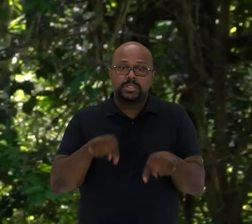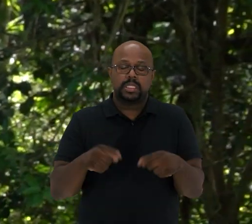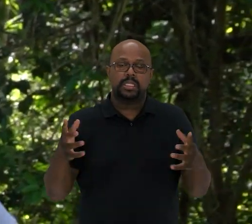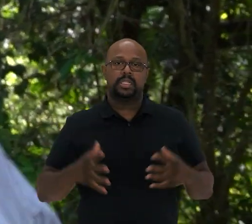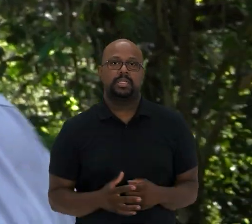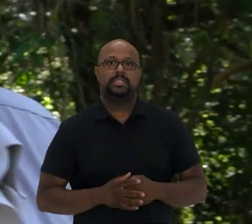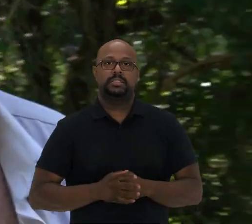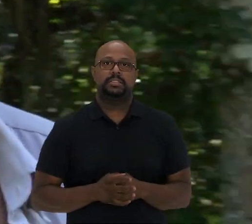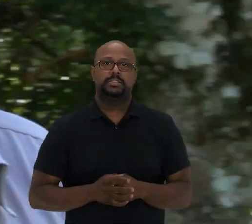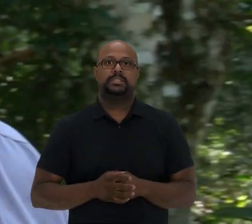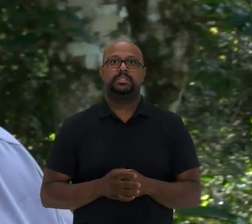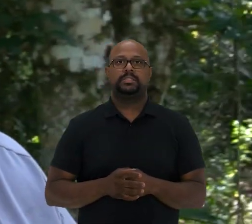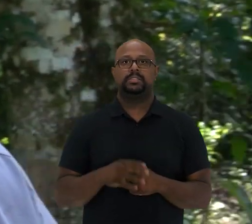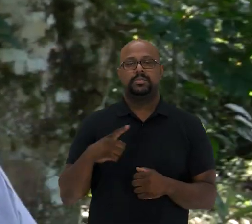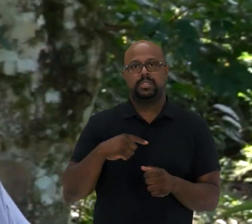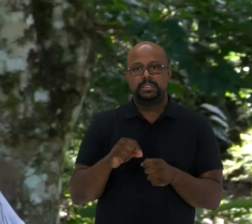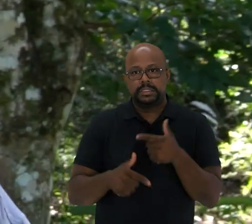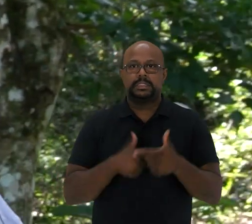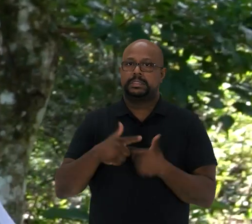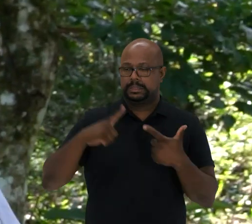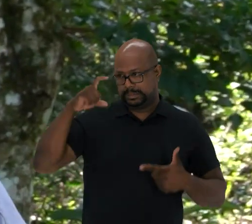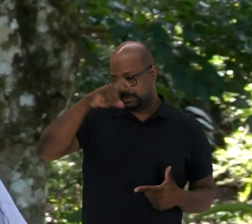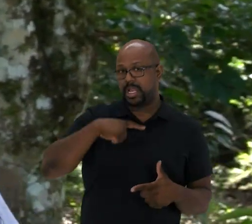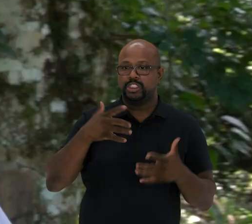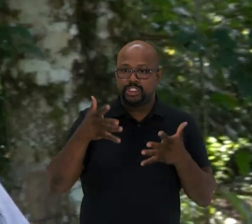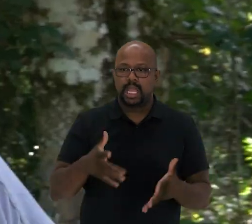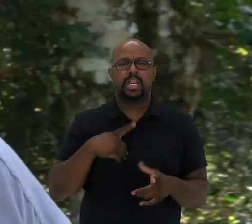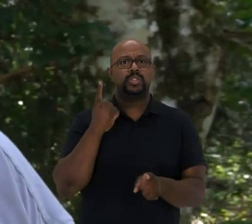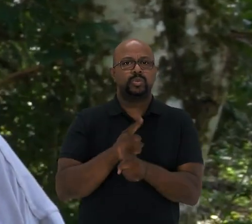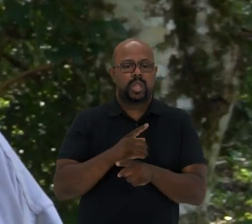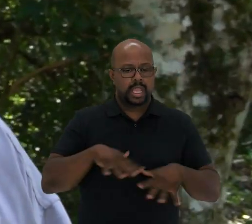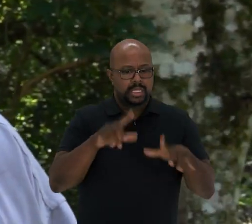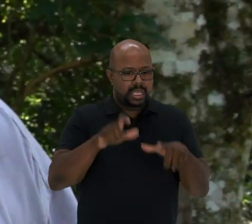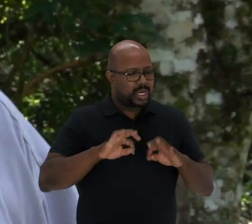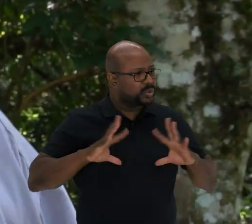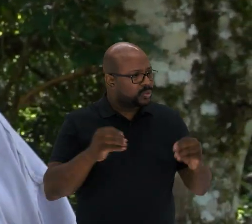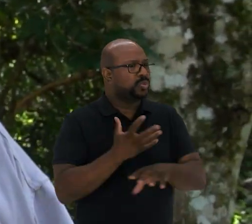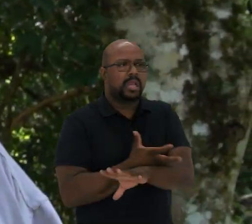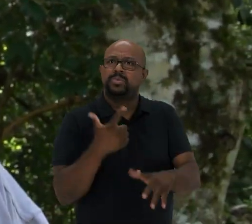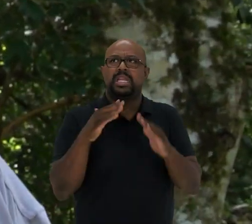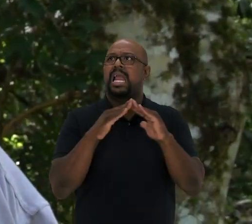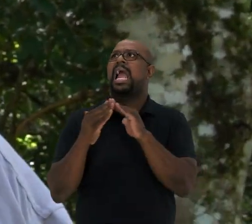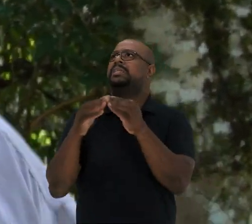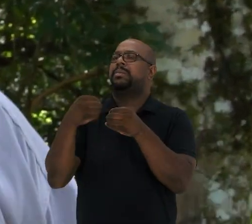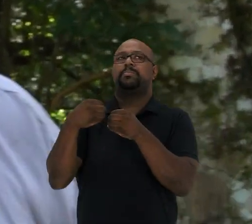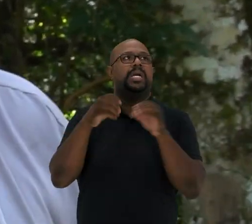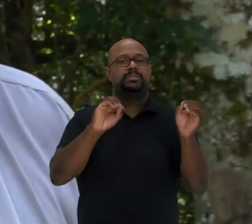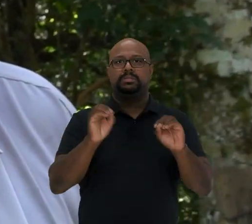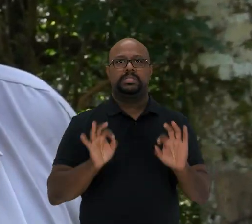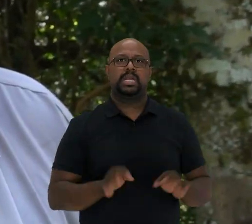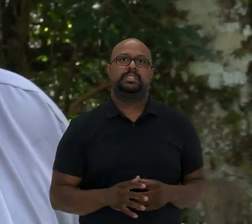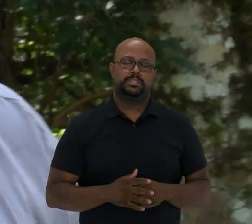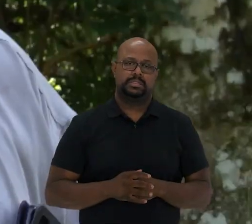né? Nós passamos um pouco de trabalho para chegar, né? E aí ele achou isso aqui no meio, quando era tudo campo, né? Não tinha casa nenhuma perto.